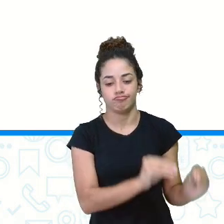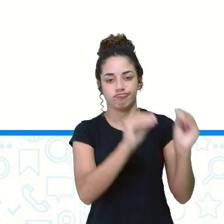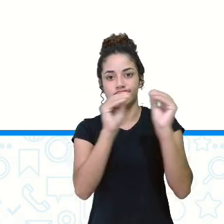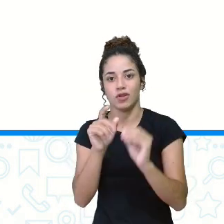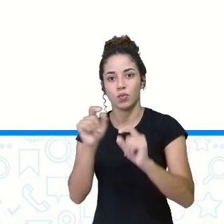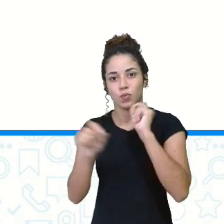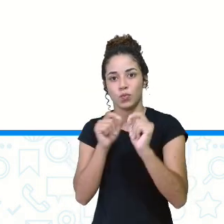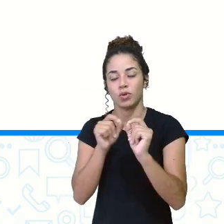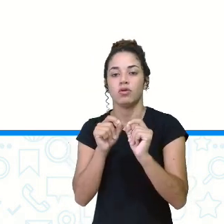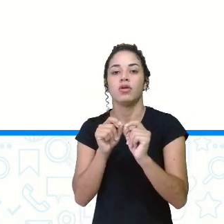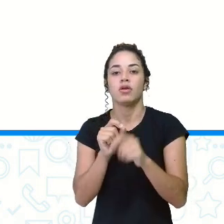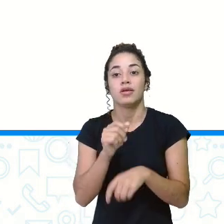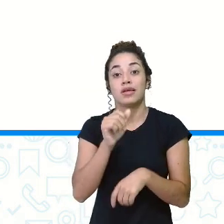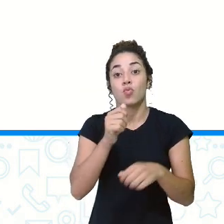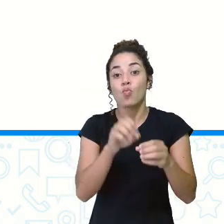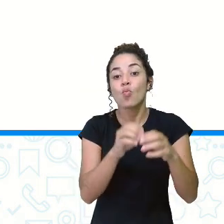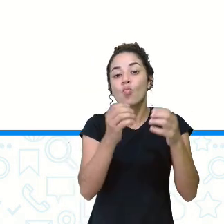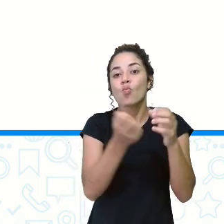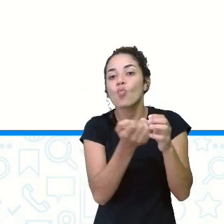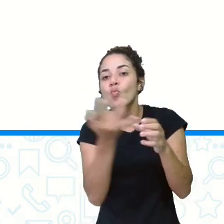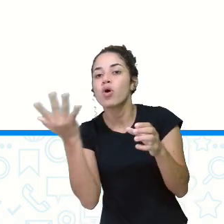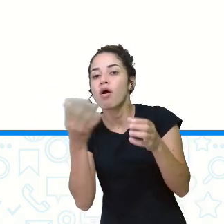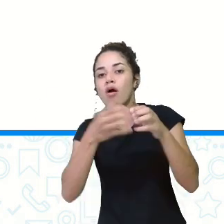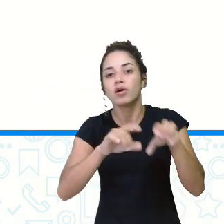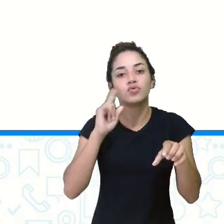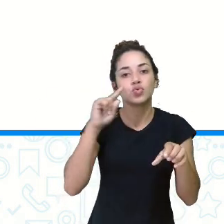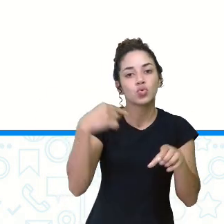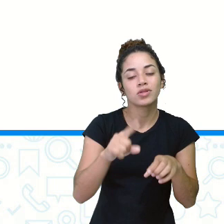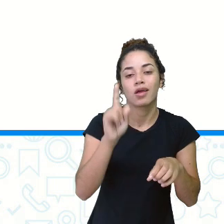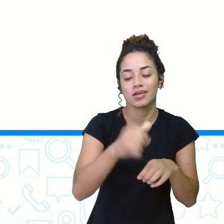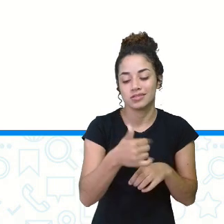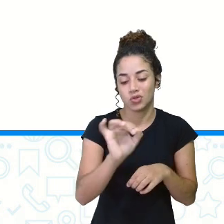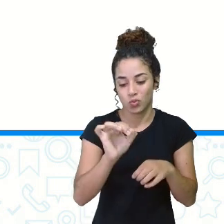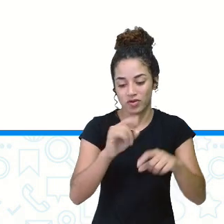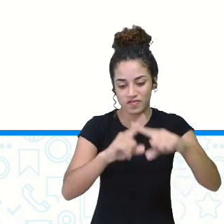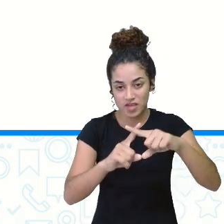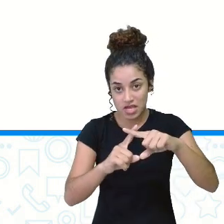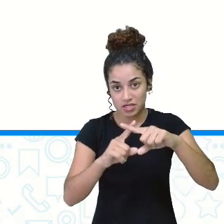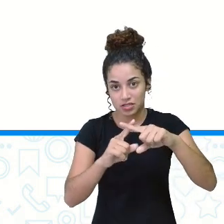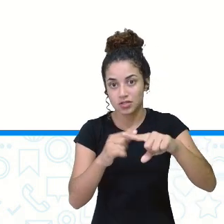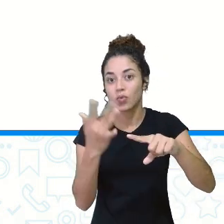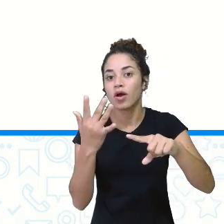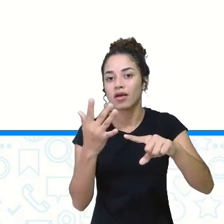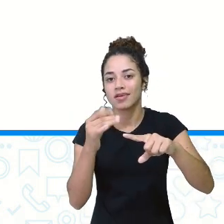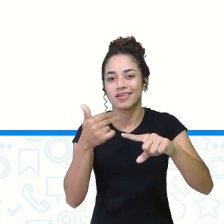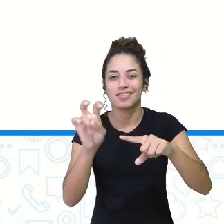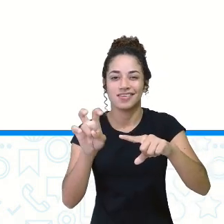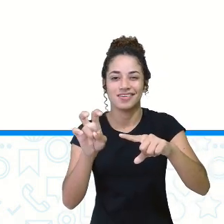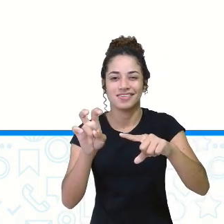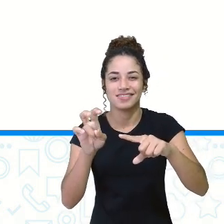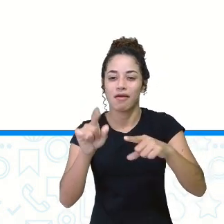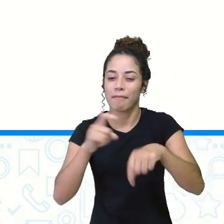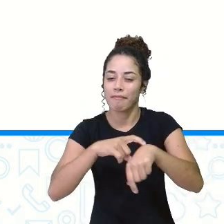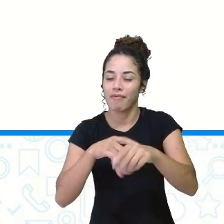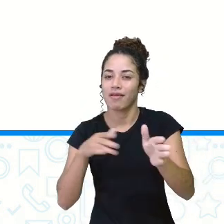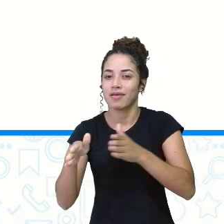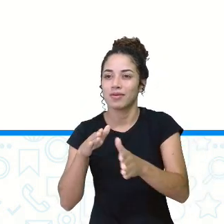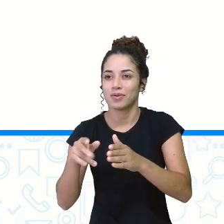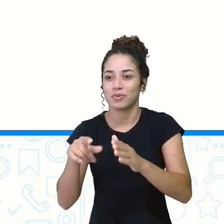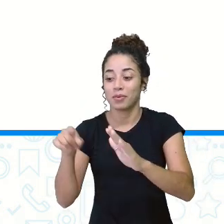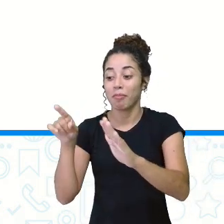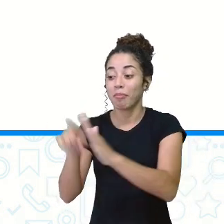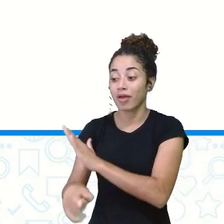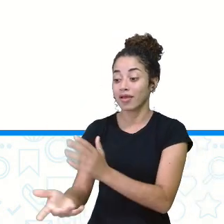para a quantidade de ovos que eu utilizo por dia, vezes 15, que é o período solicitado na